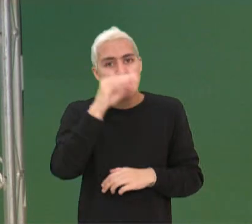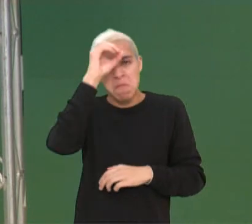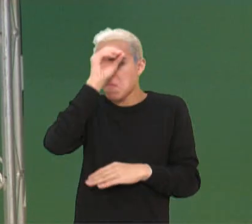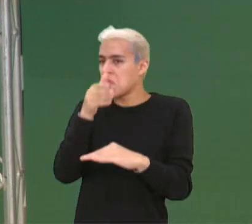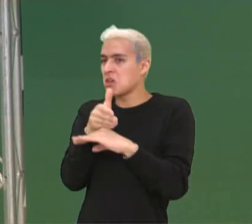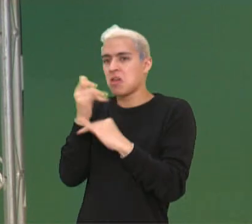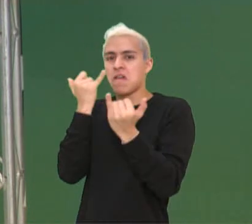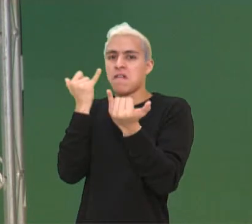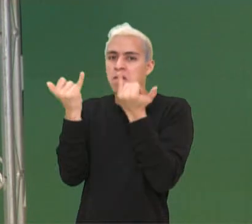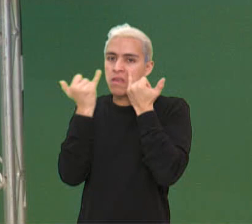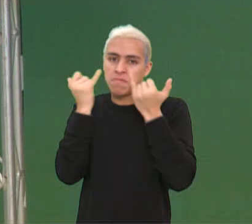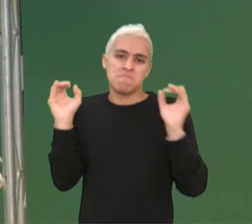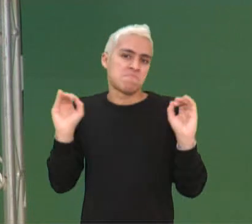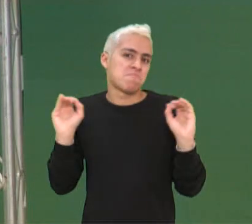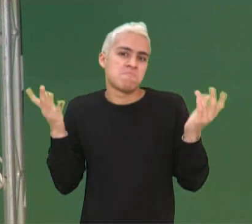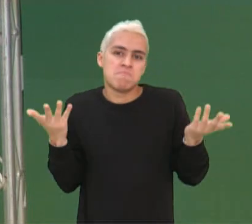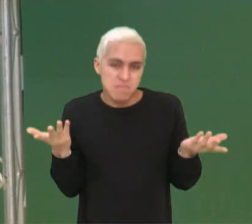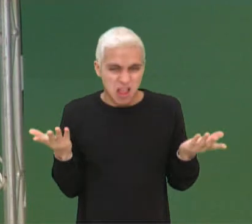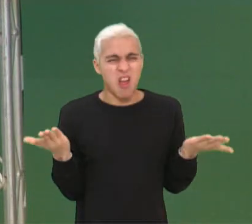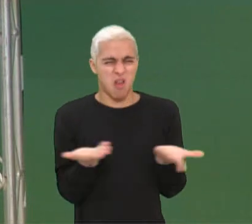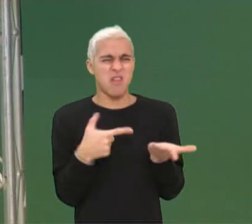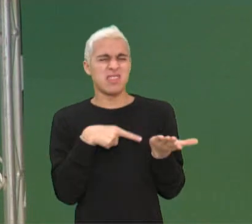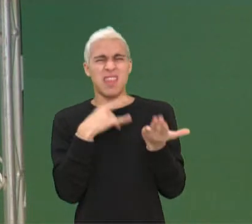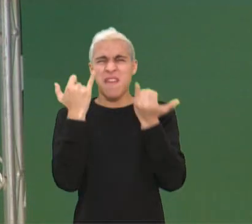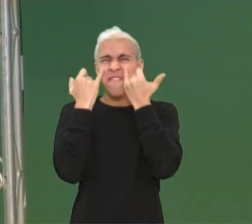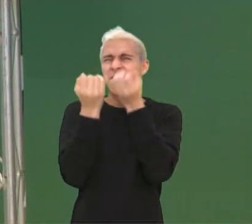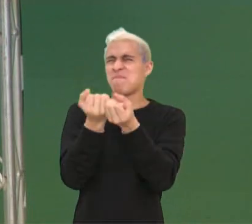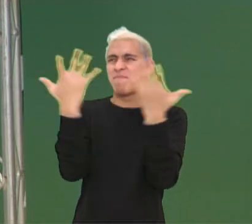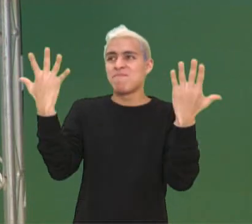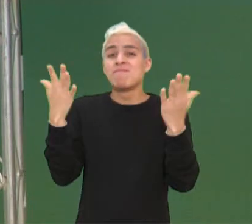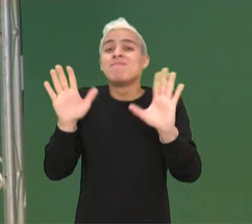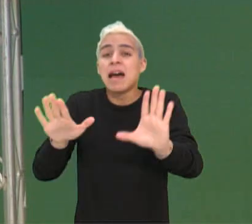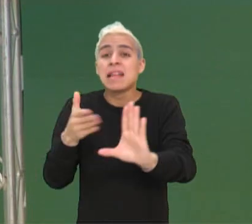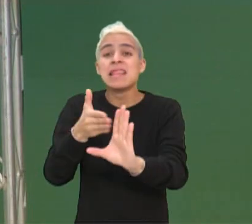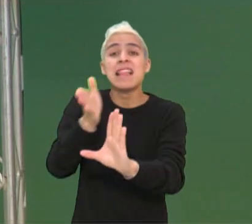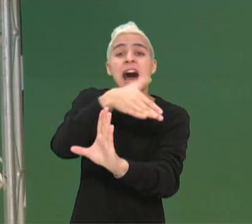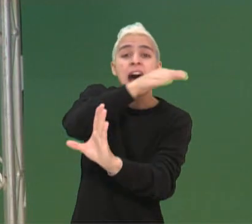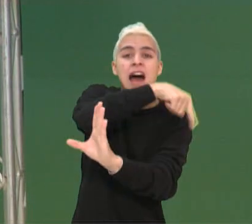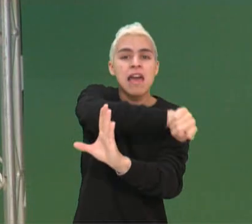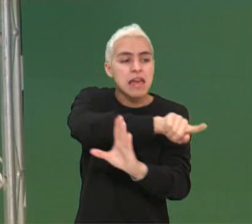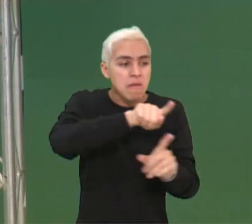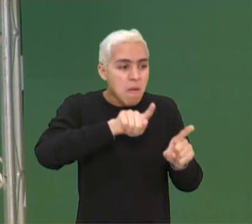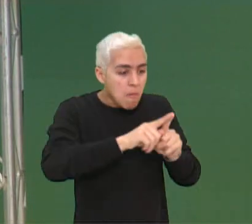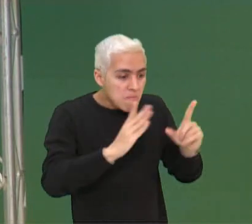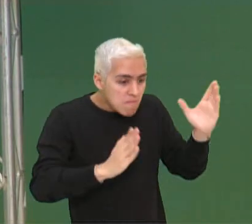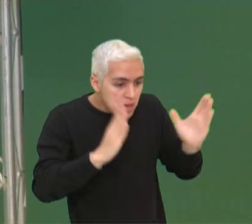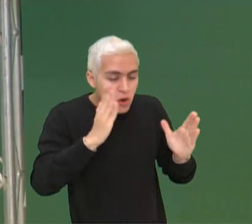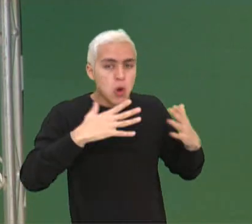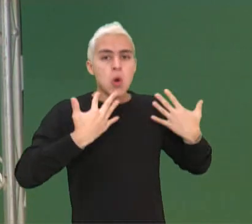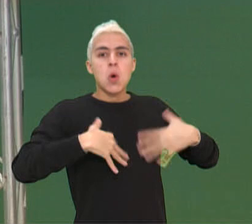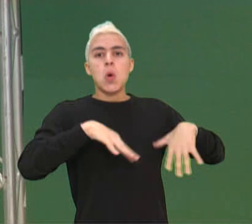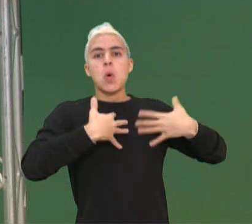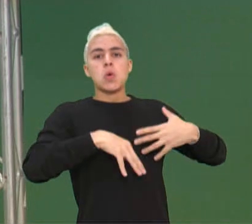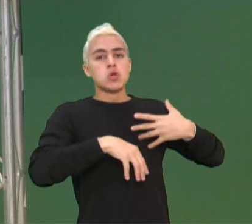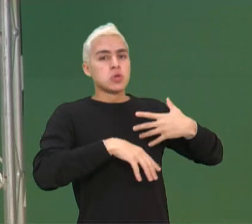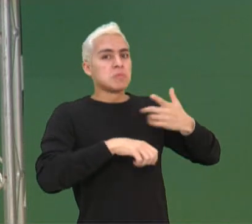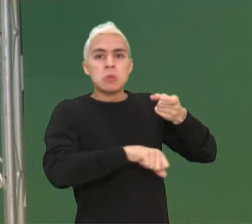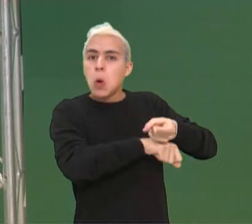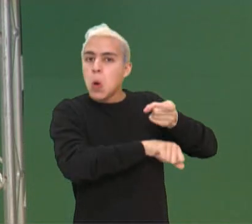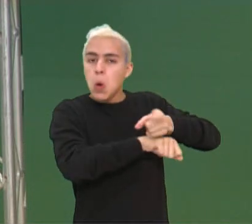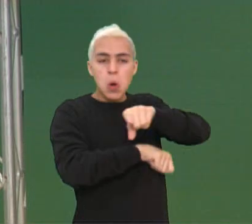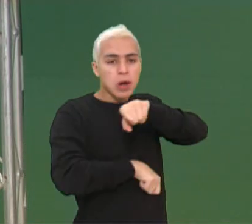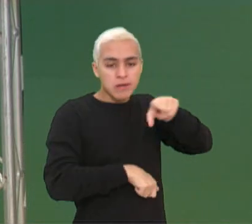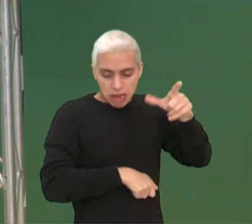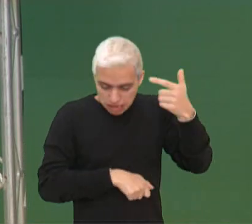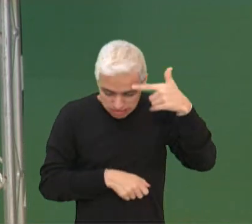à informação que a gente tem hoje. Então era tudo assim muito, muito rústico, muito do momento, assim, deles, vamos